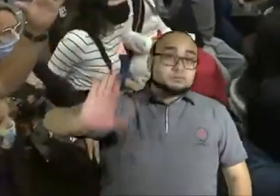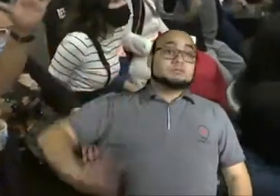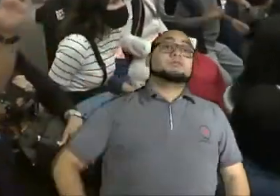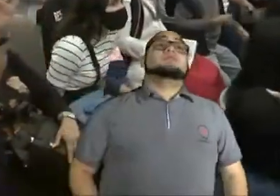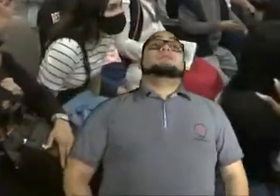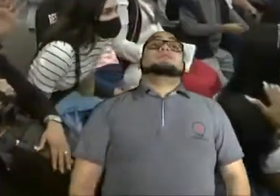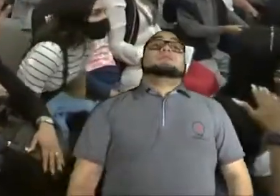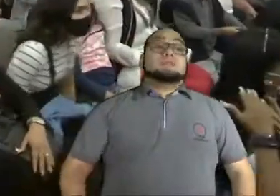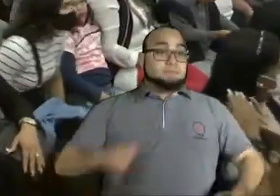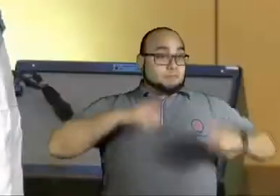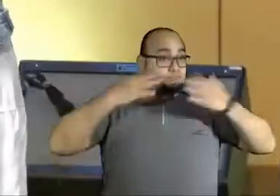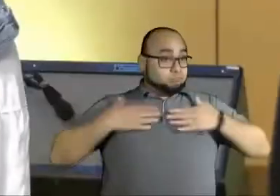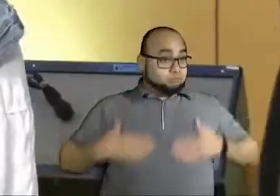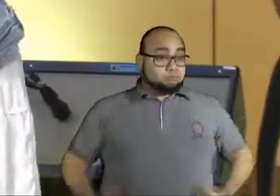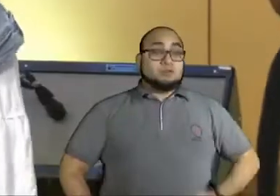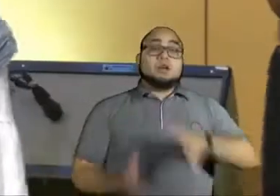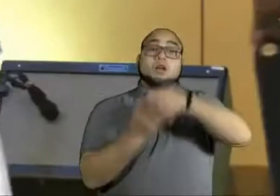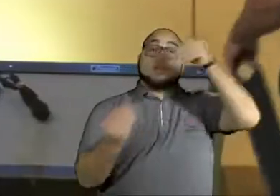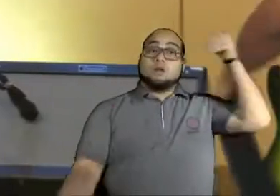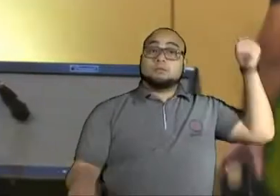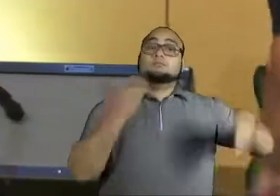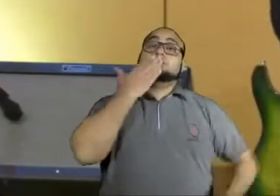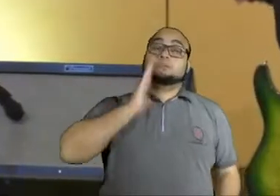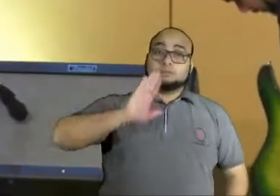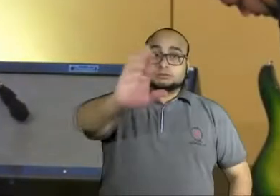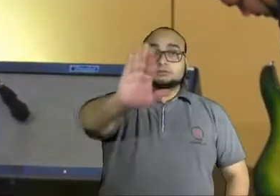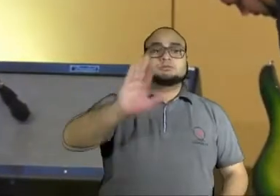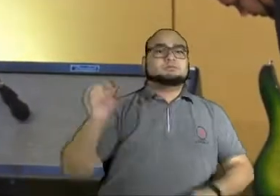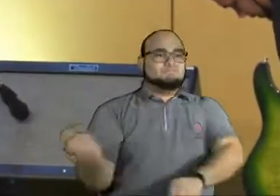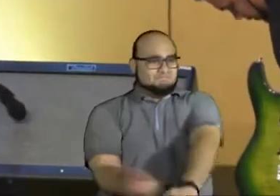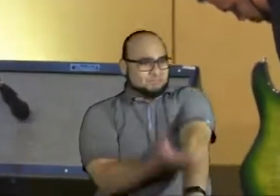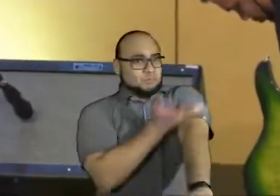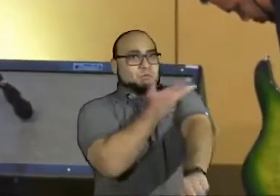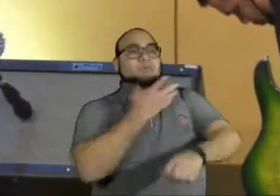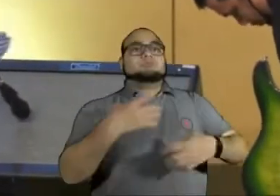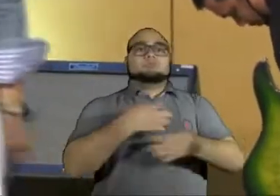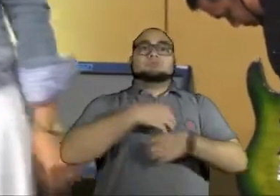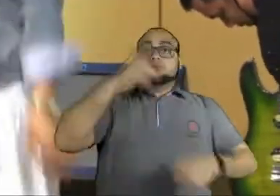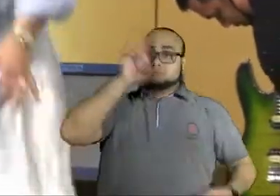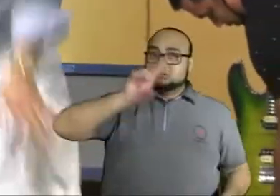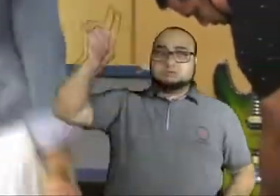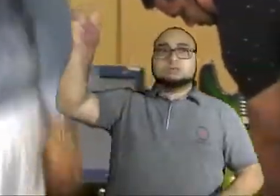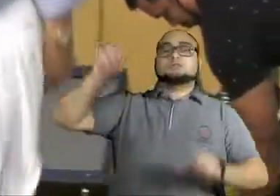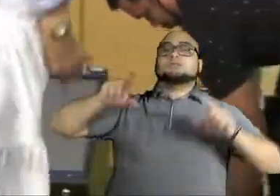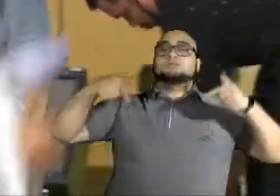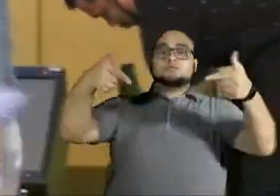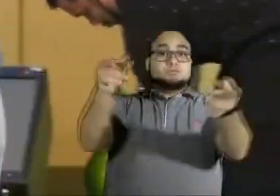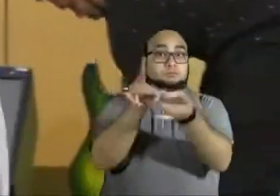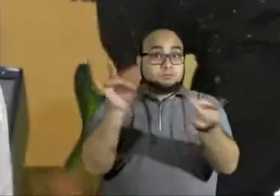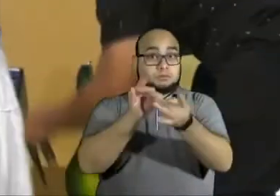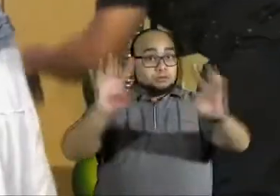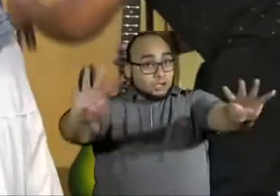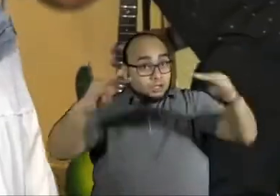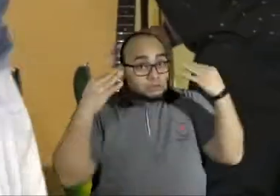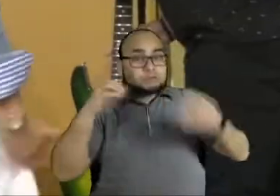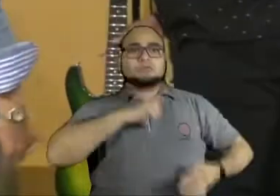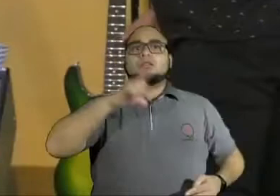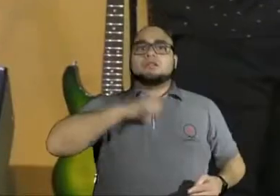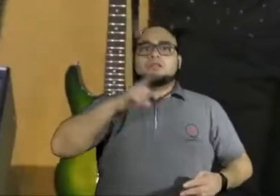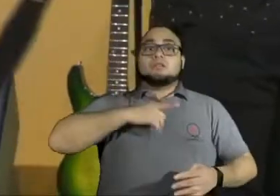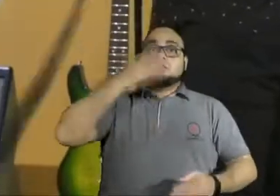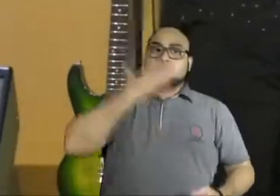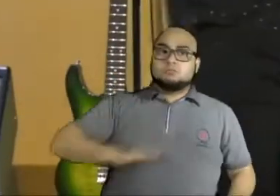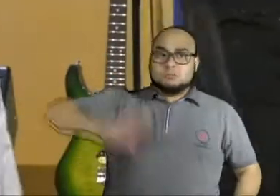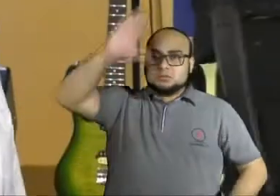corpo. Deus tem palavra para as tuas emoções. Deus tem palavra para o teu espírito. Ouça, Ele tem palavra para os teus